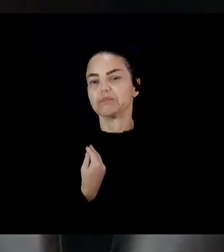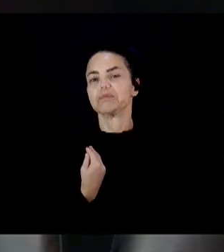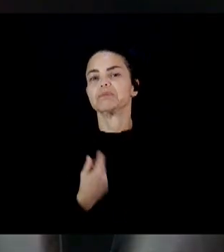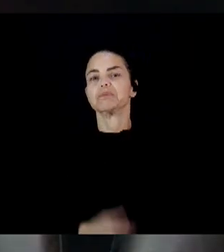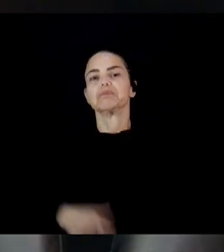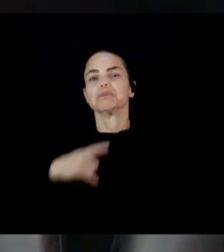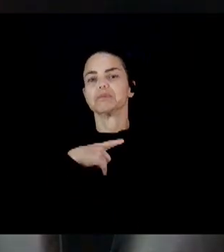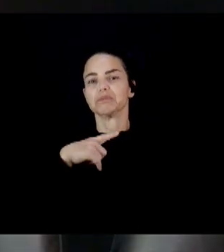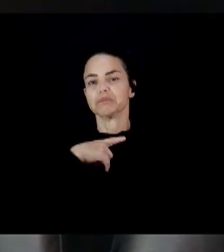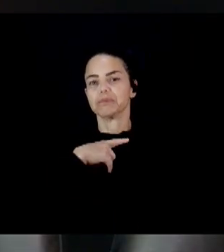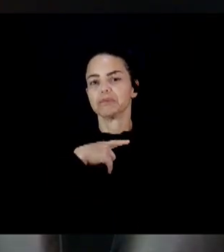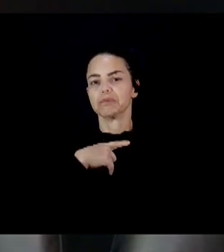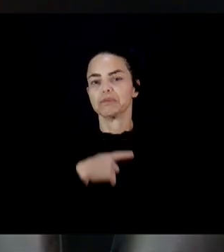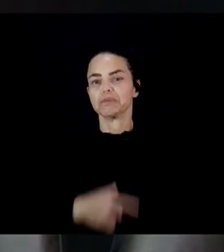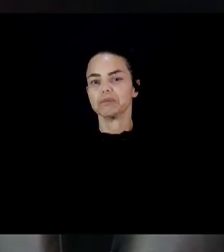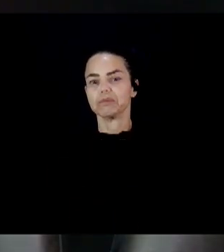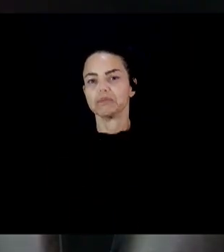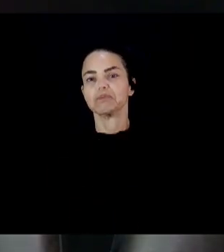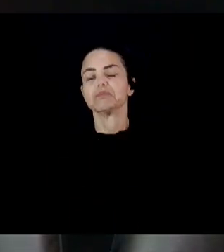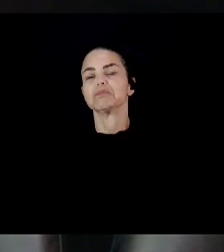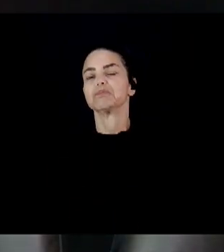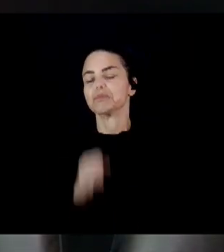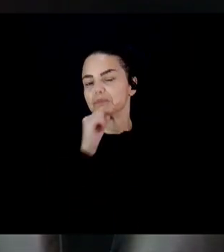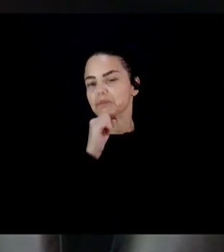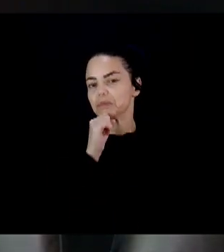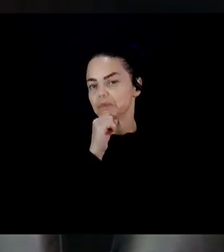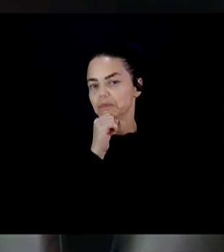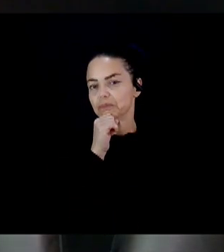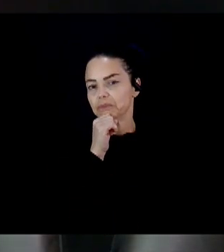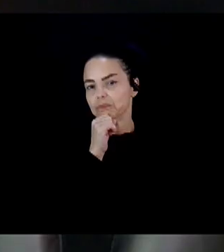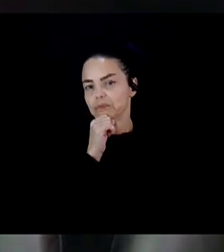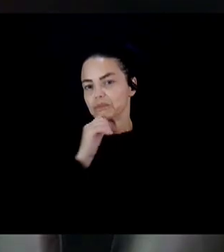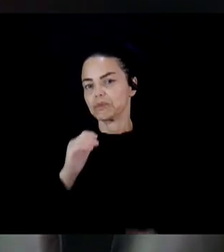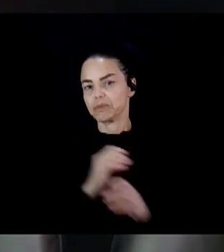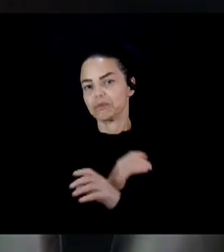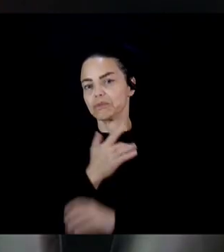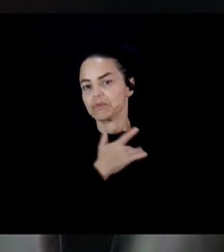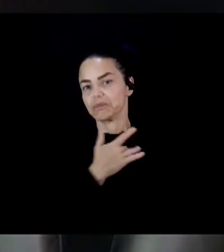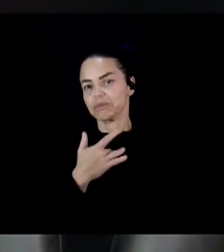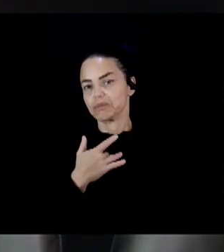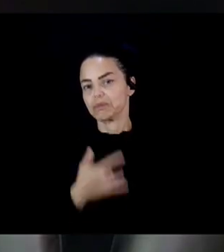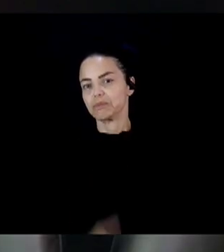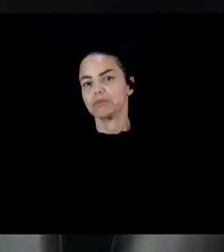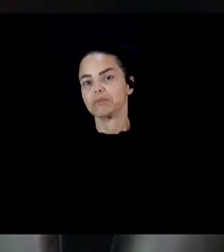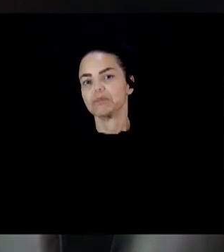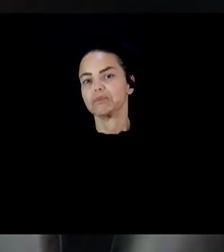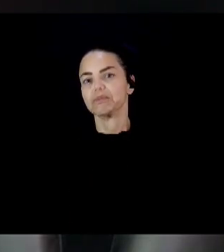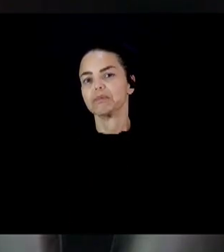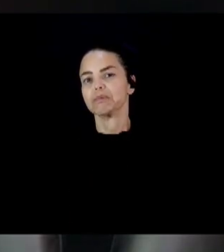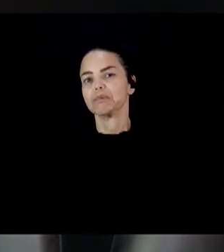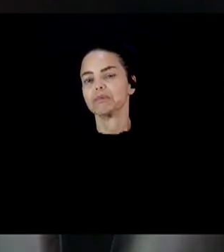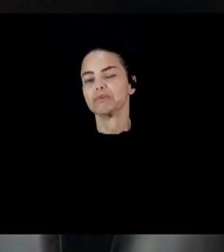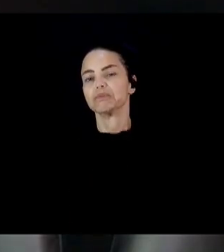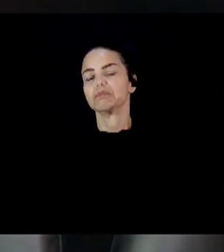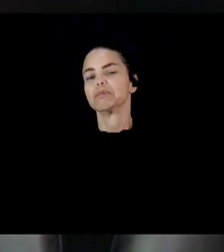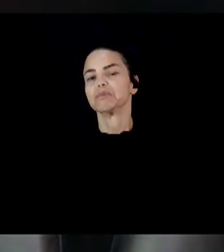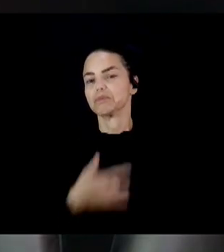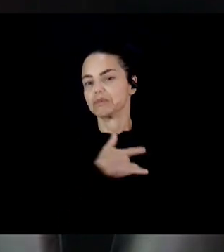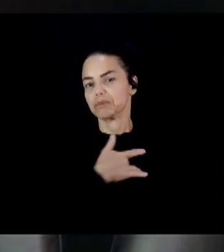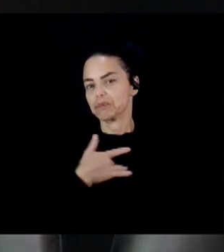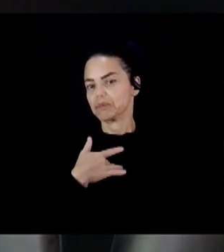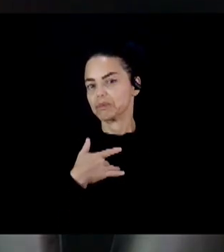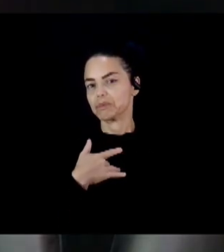tenha esse envelhecimento por completo saudável. Então, estar com um físico saudável